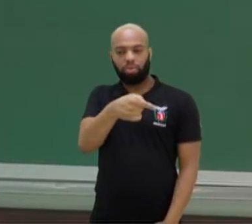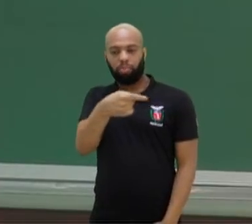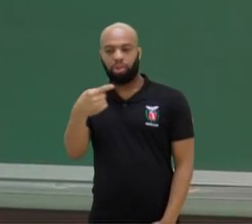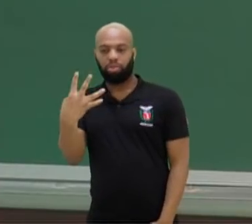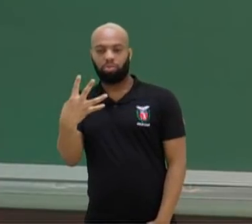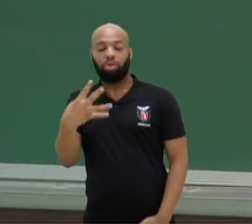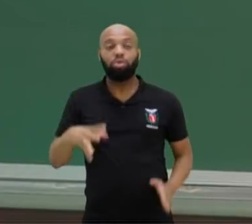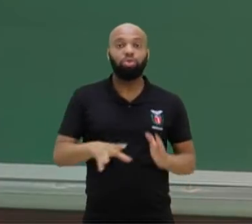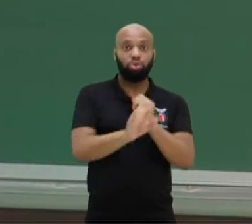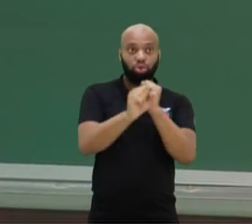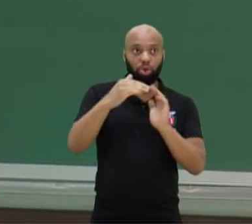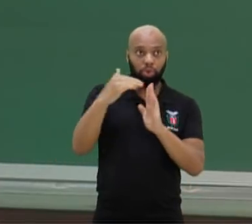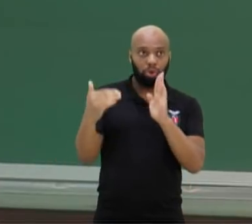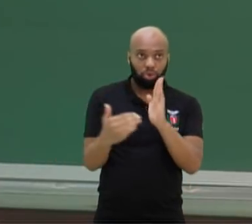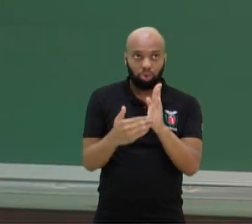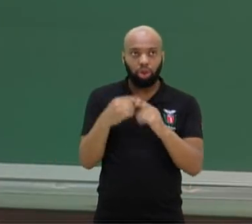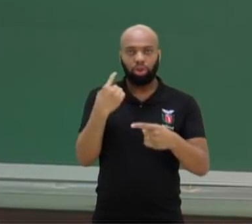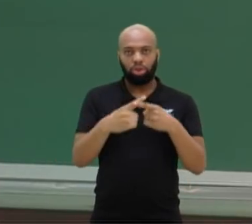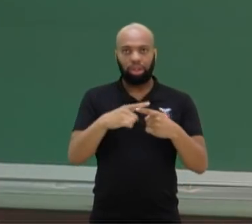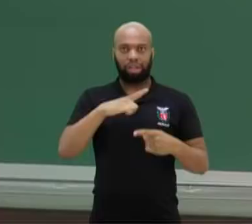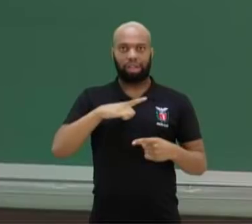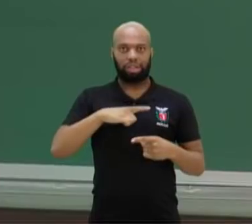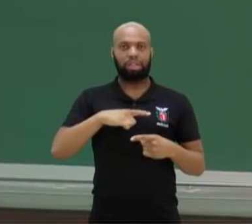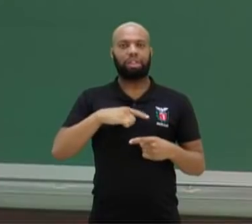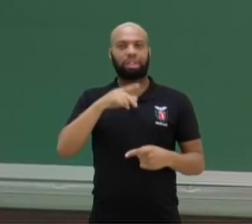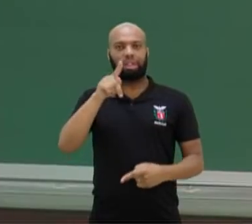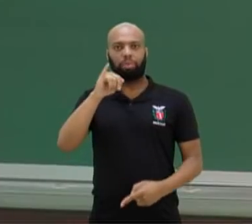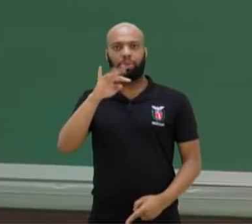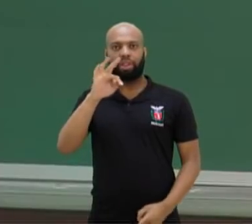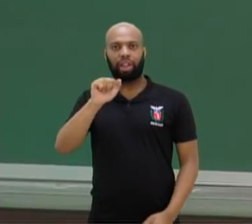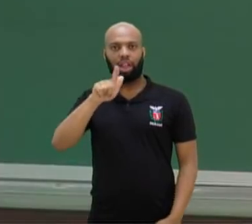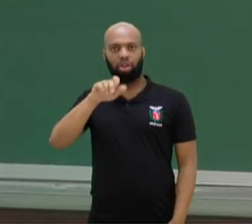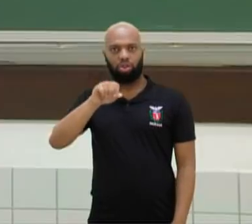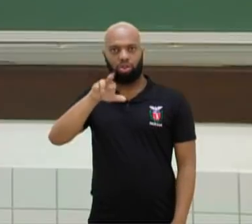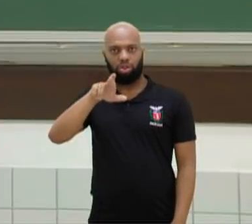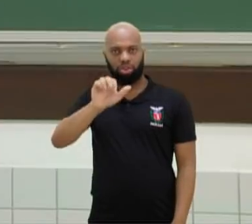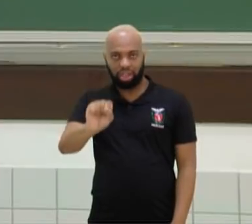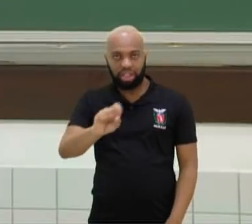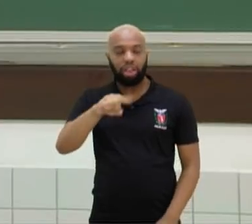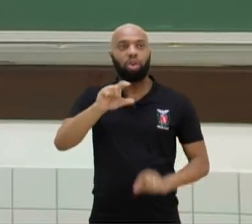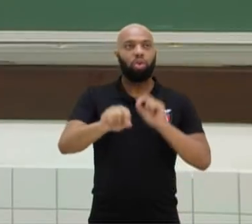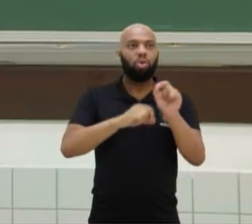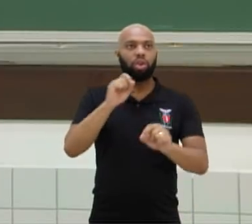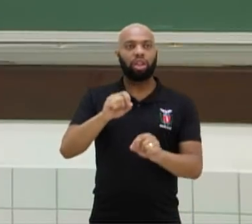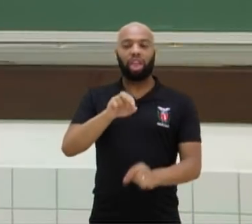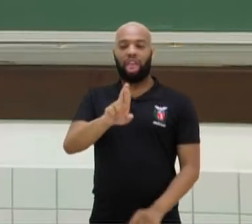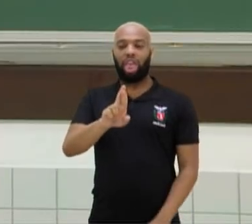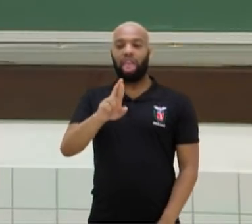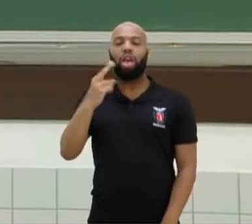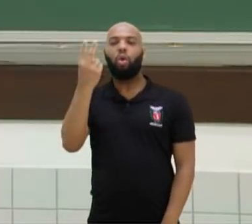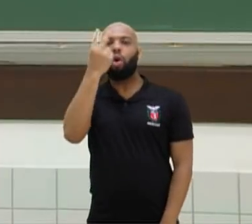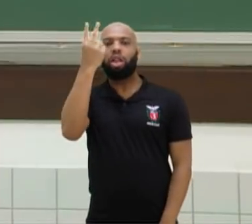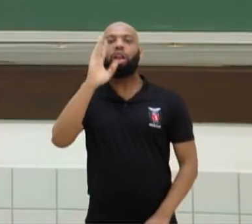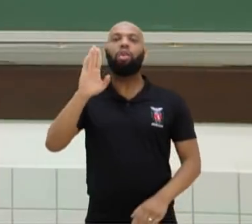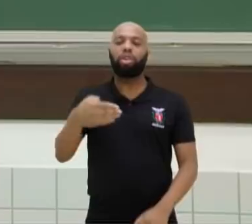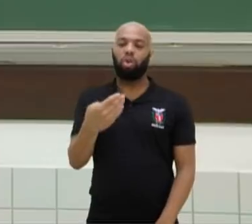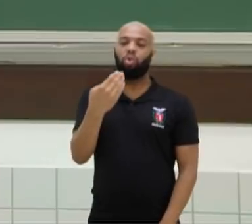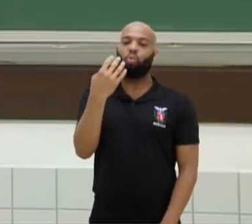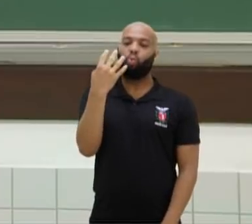a soma dos quadrados, lembrando lá do Pitágoras, isso é igual ao raio ao quadrado. Quem é o raio dado? 4.